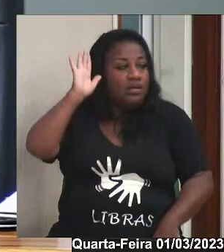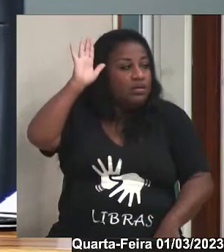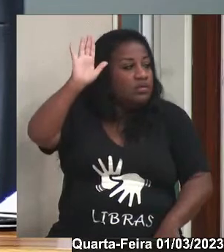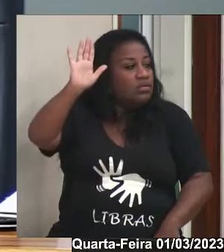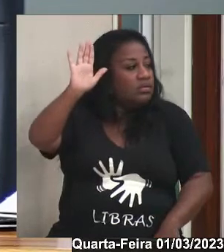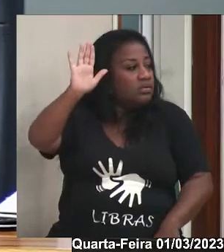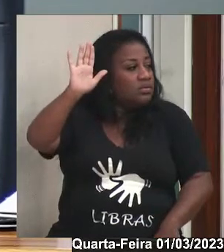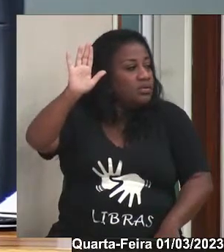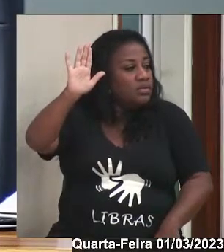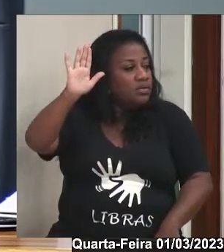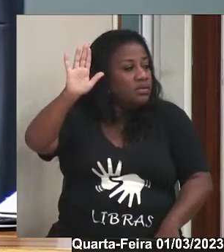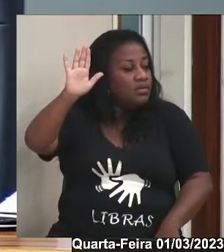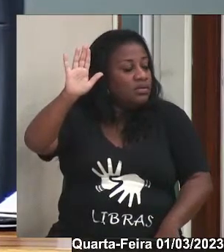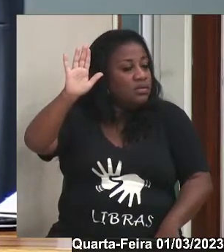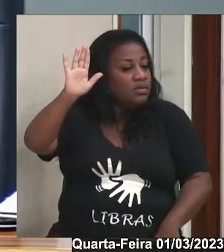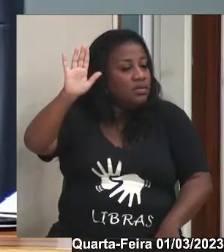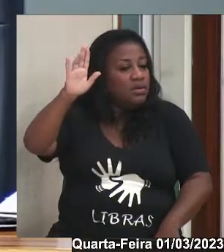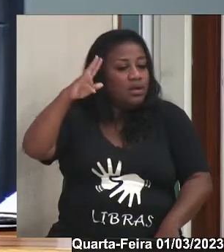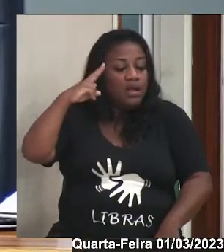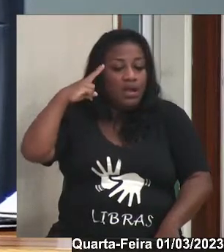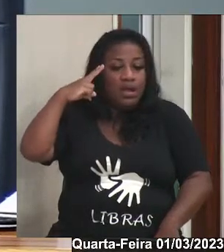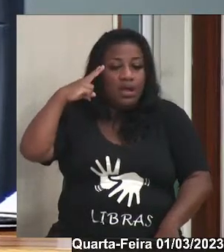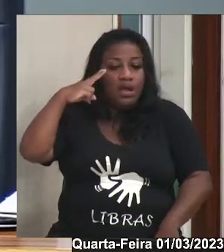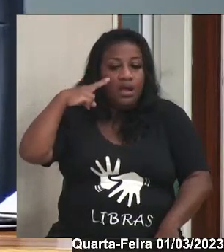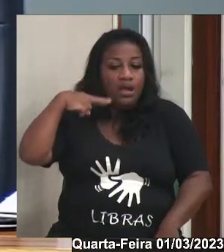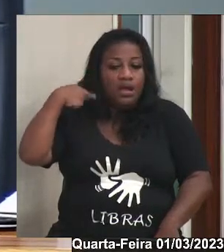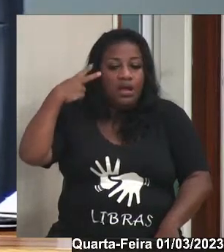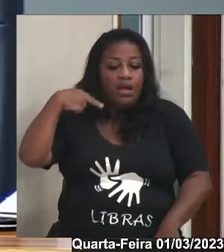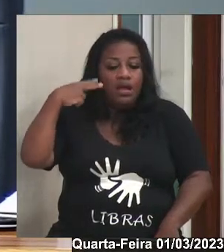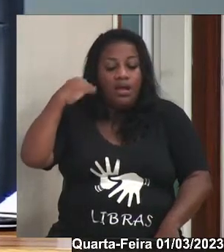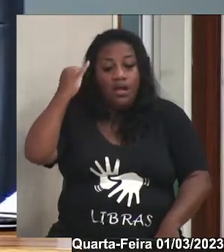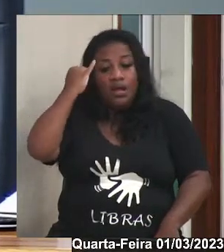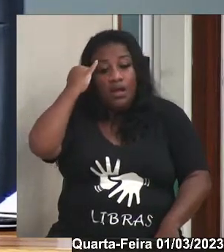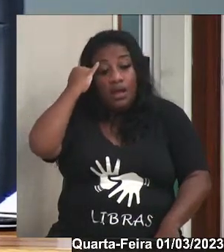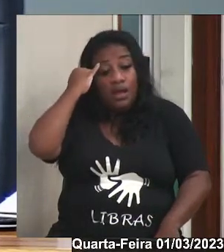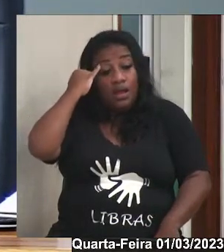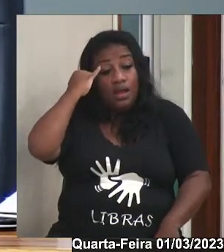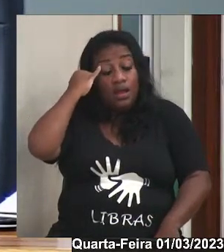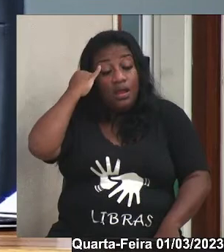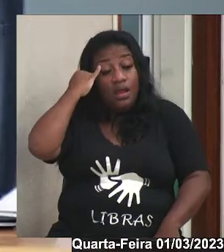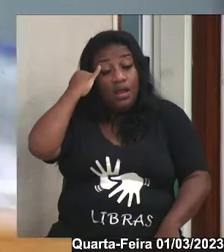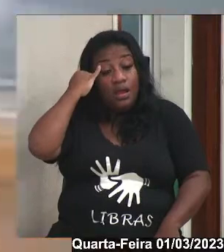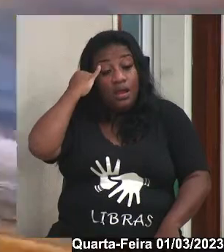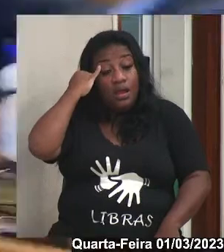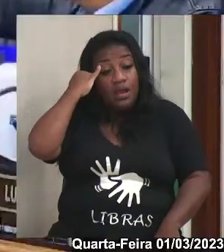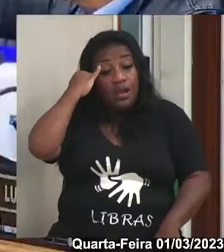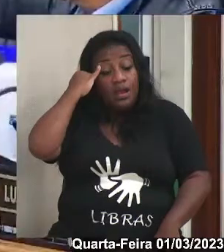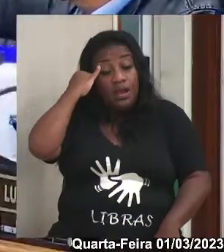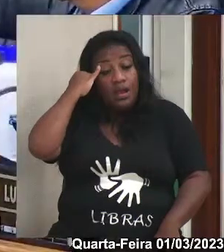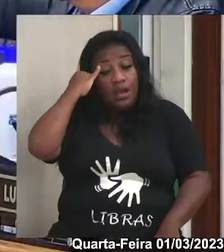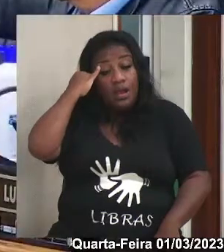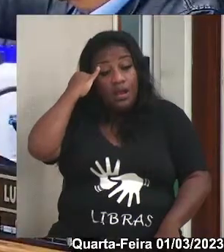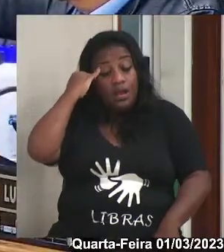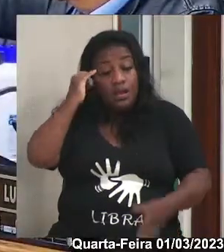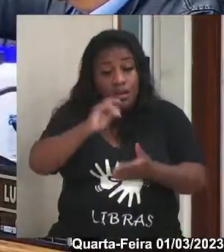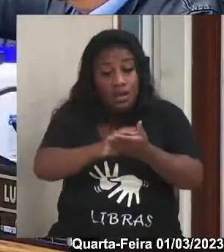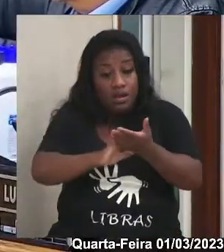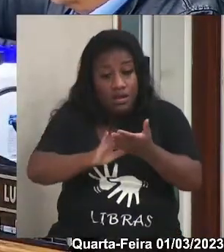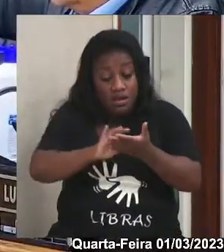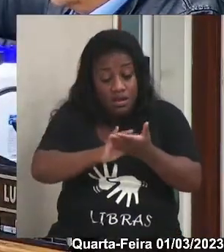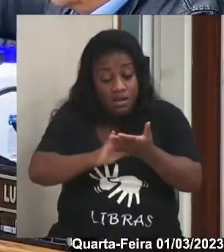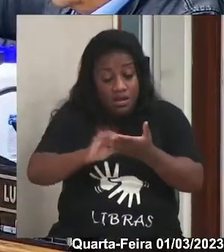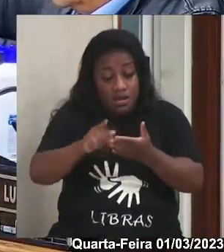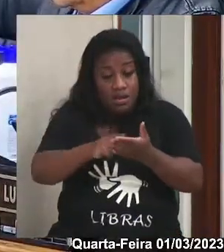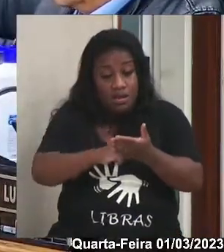Questão de ordem, presidente. Com a palavra, vereador Índio Silva. Gostaria que pedir para os anéis da casa, para o diretor da casa, que registrasse o meu voto